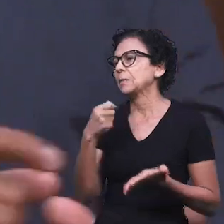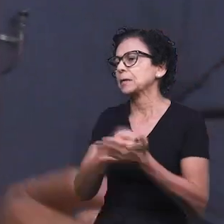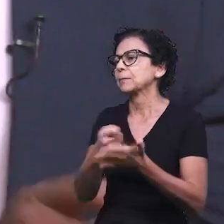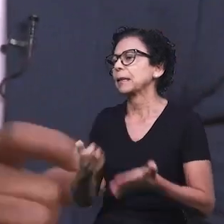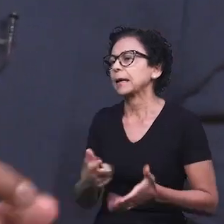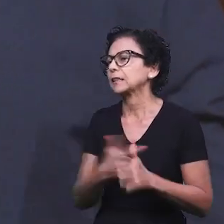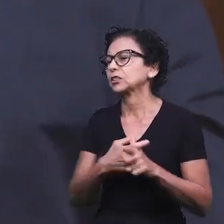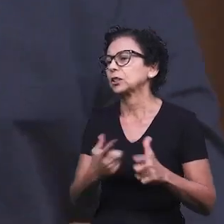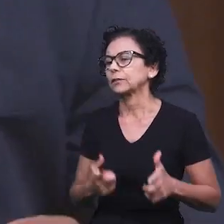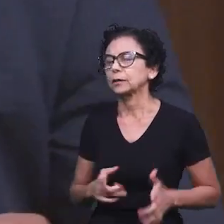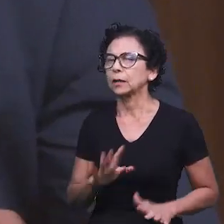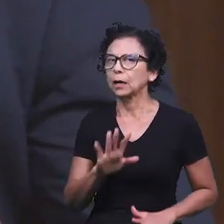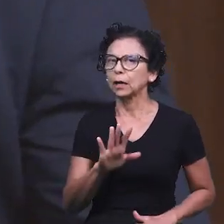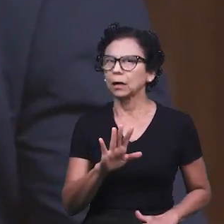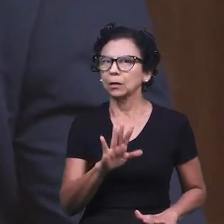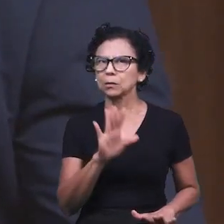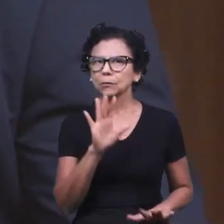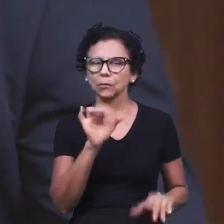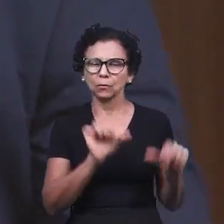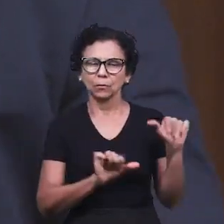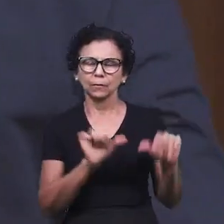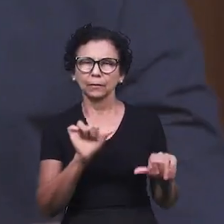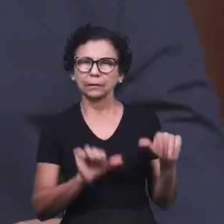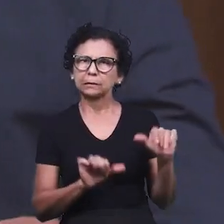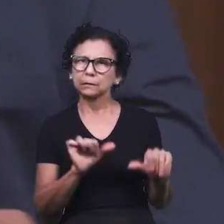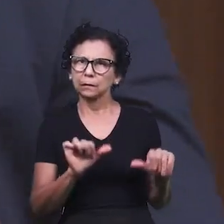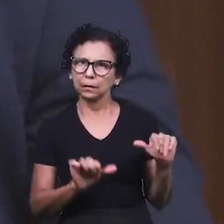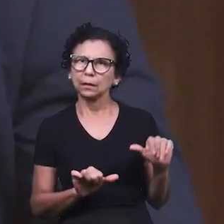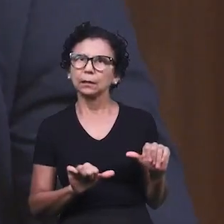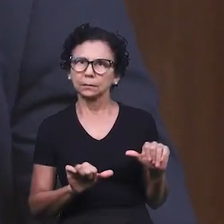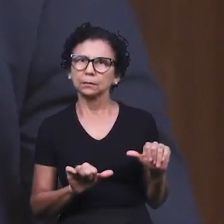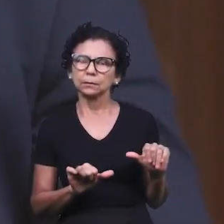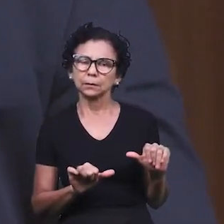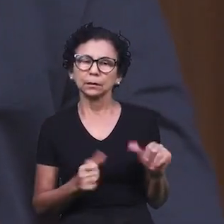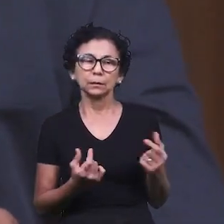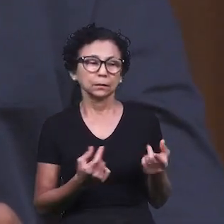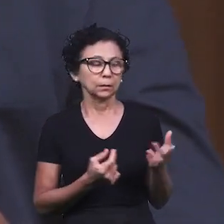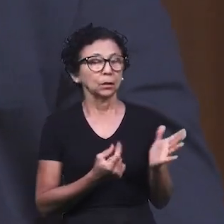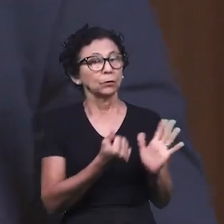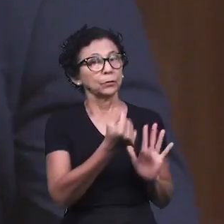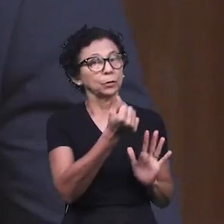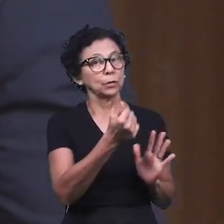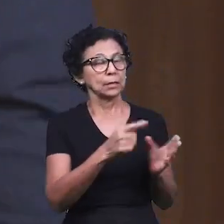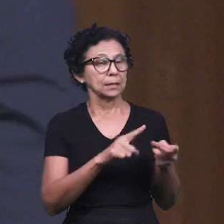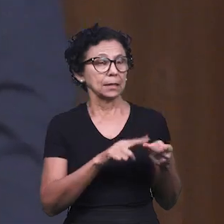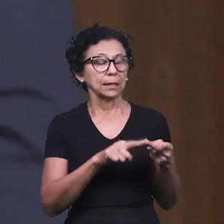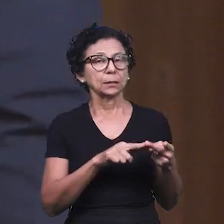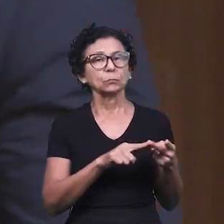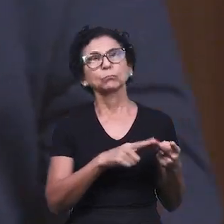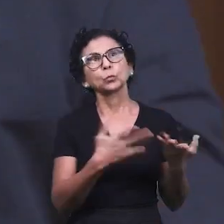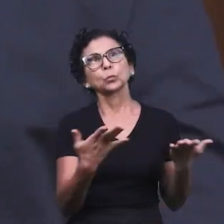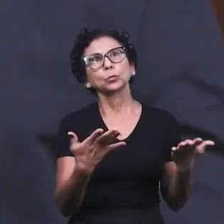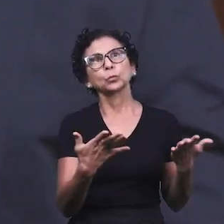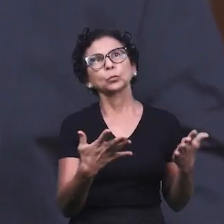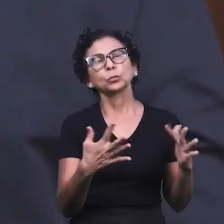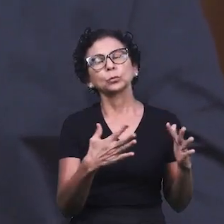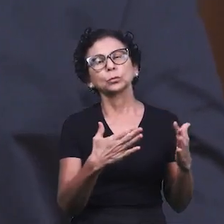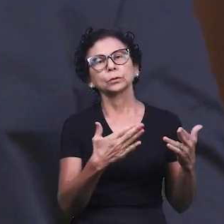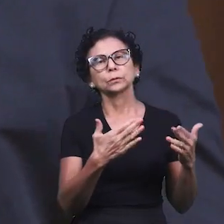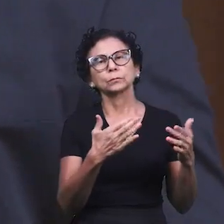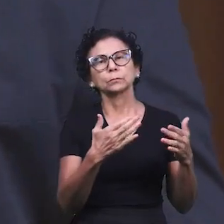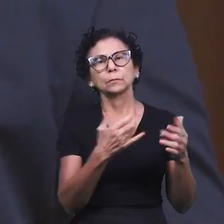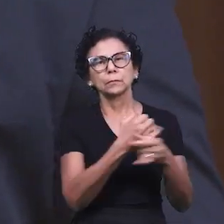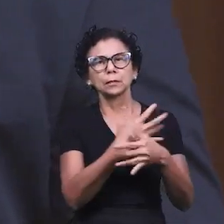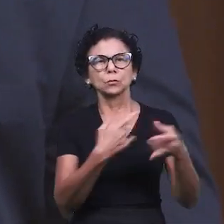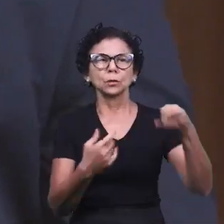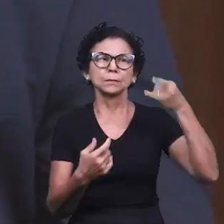quando você deve você tem várias instituições, dívidas em vários lugares, quando você entra com o